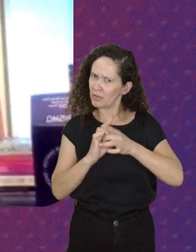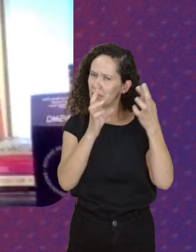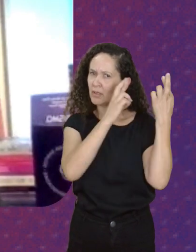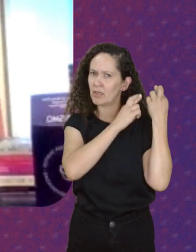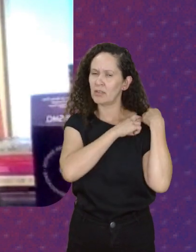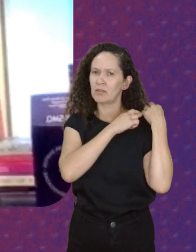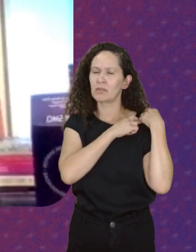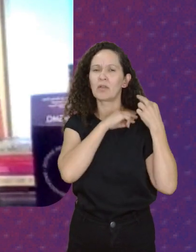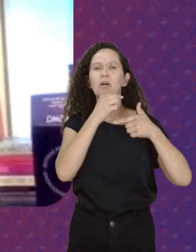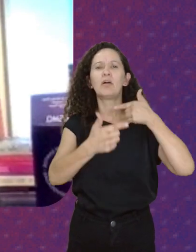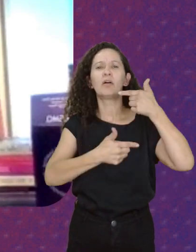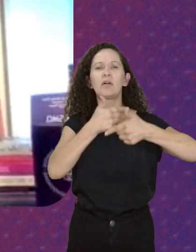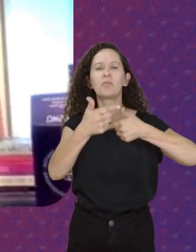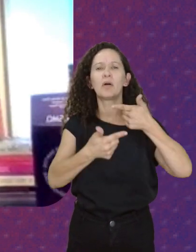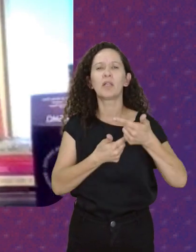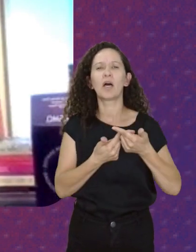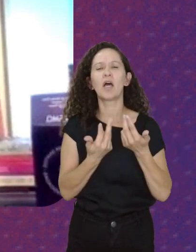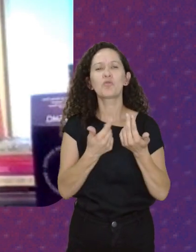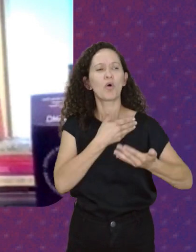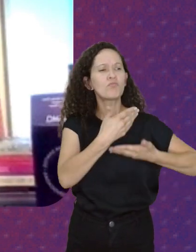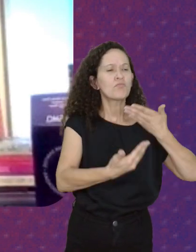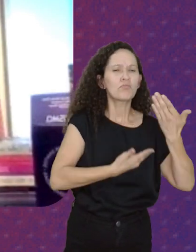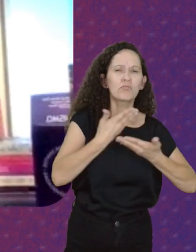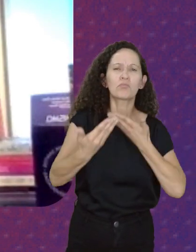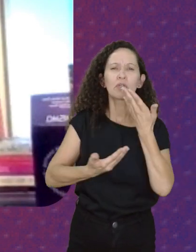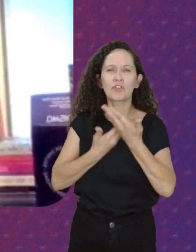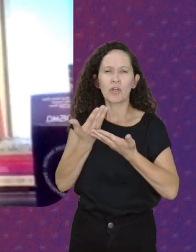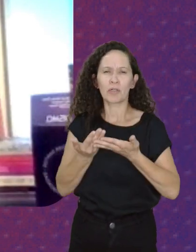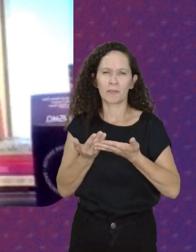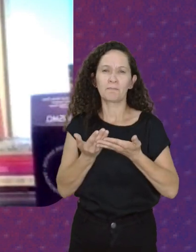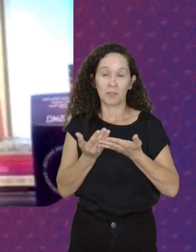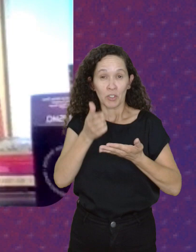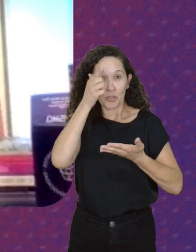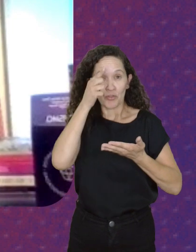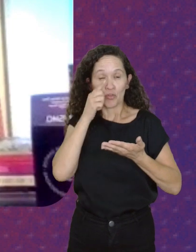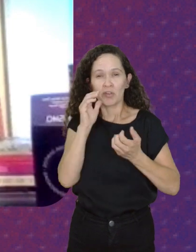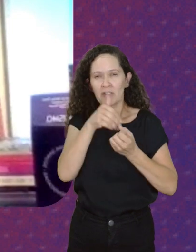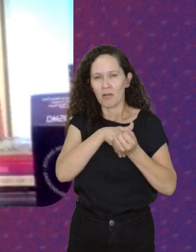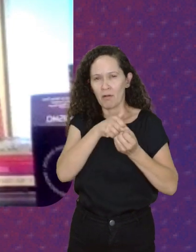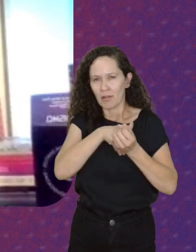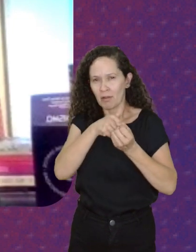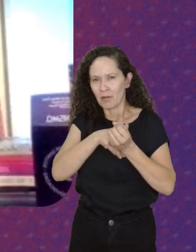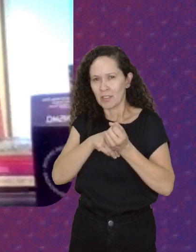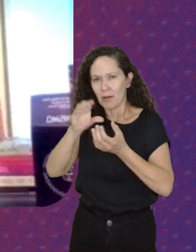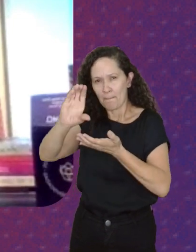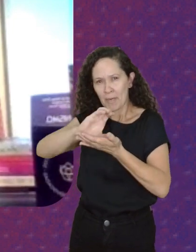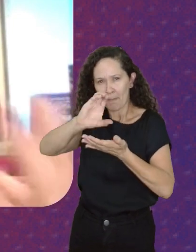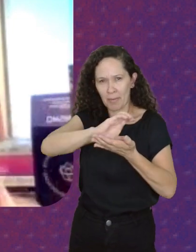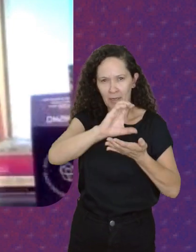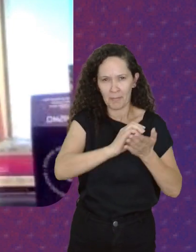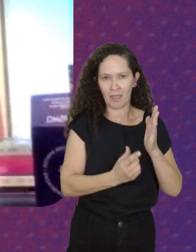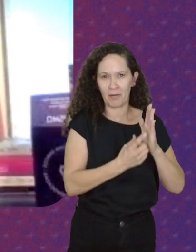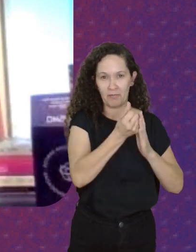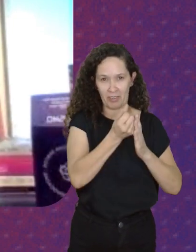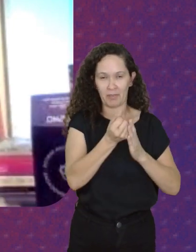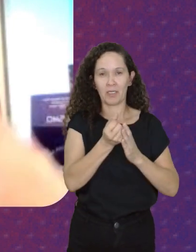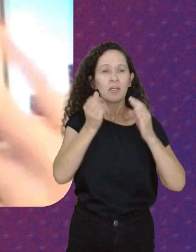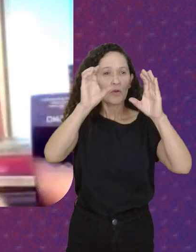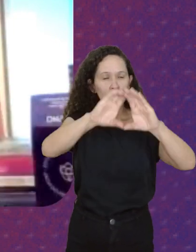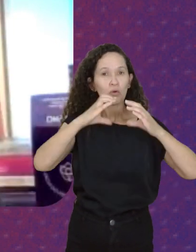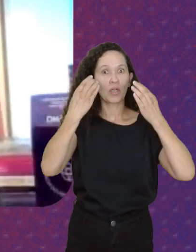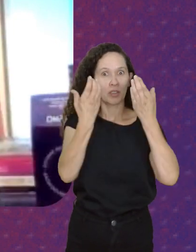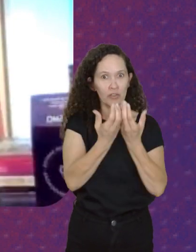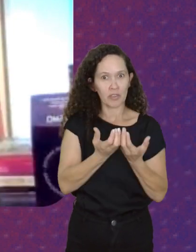a operar como intermediárias na arrecadação de recursos para campanhas eleitorais. Esse financiamento coletivo, que é